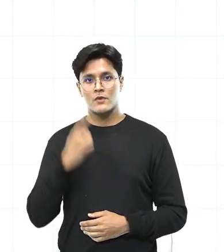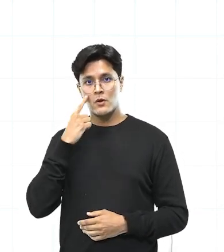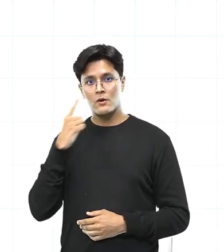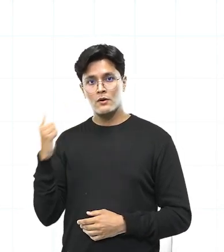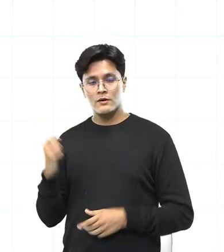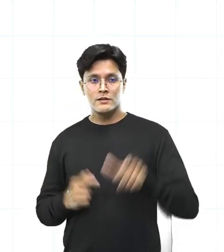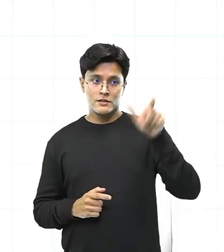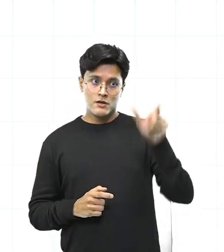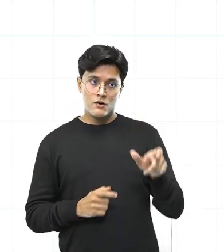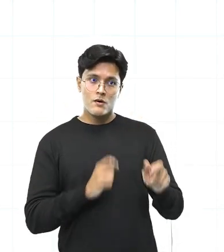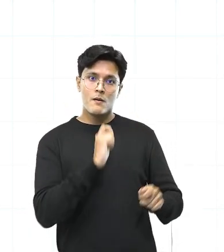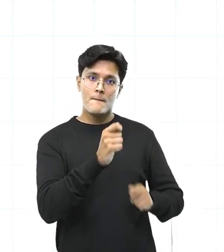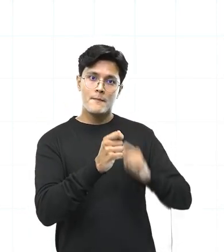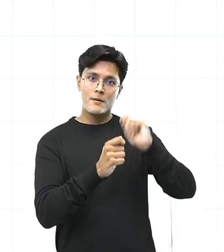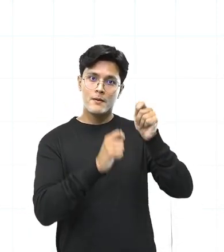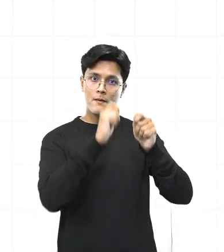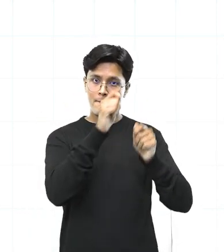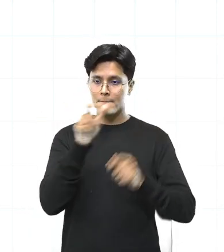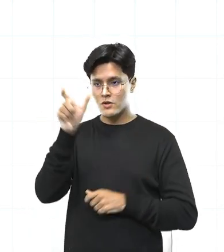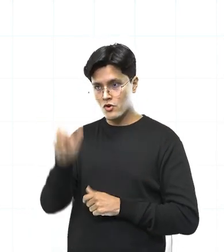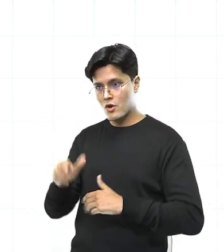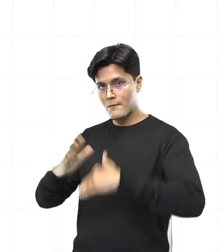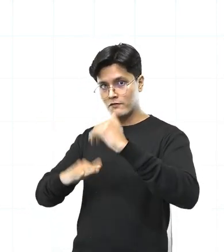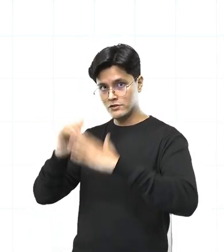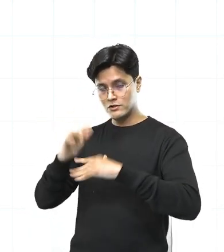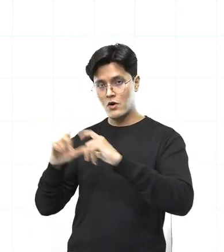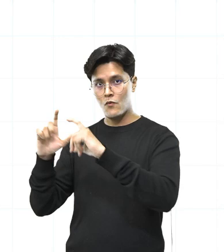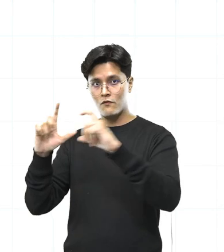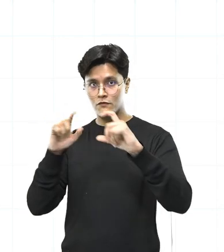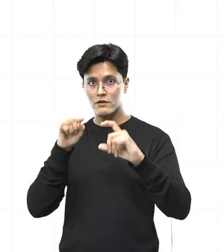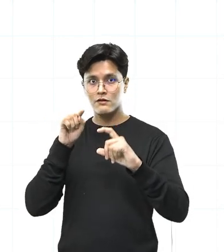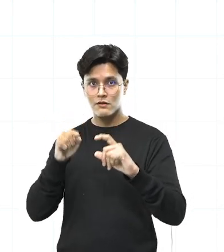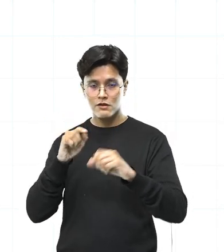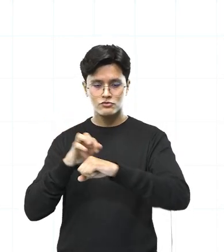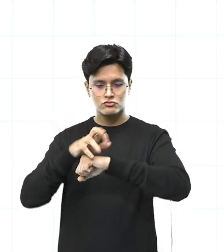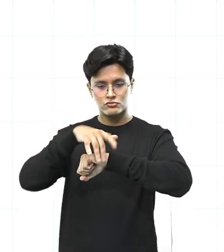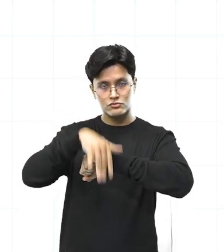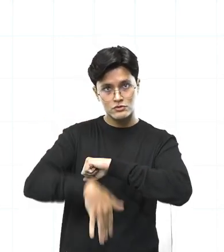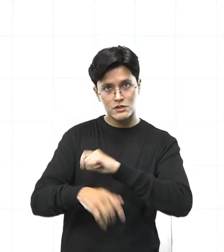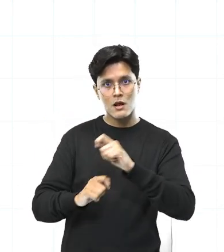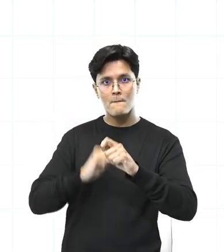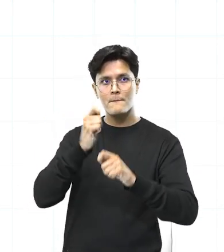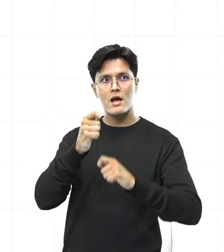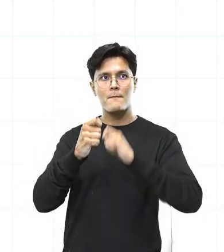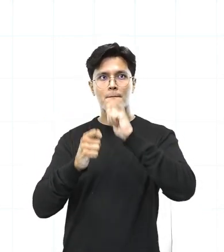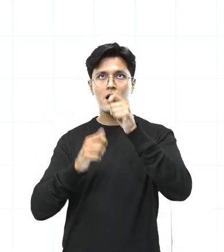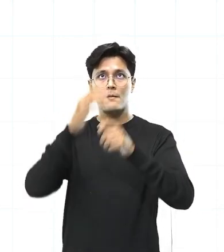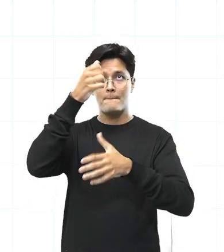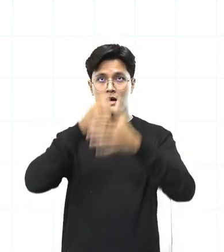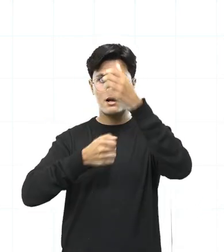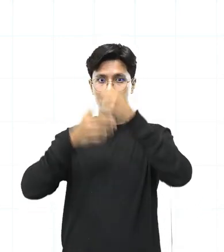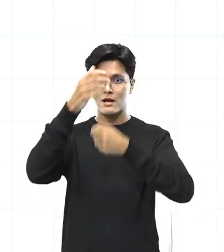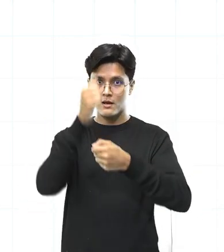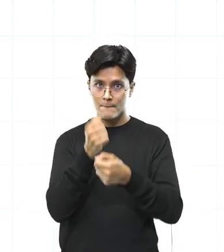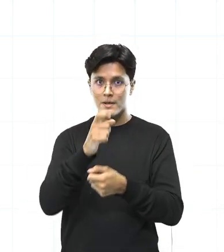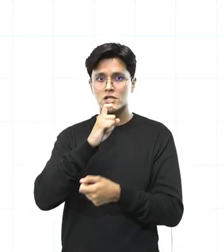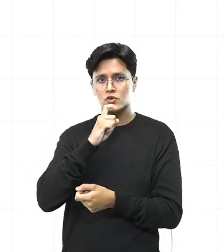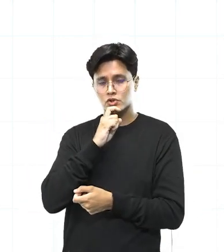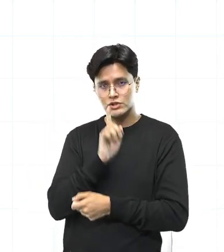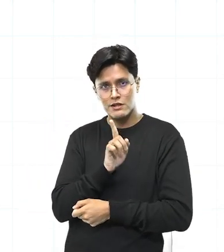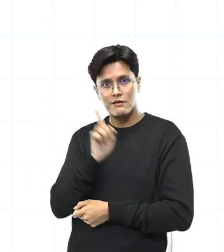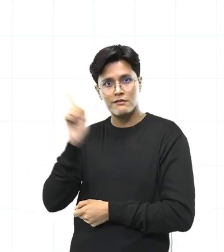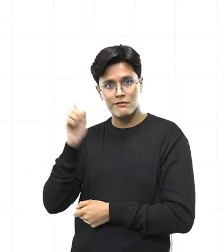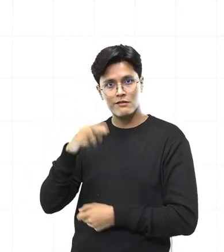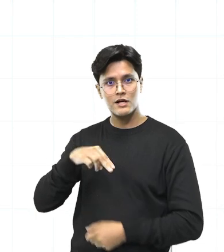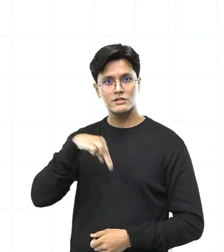só, alpinista e fotógrafo escalam cachoeira congelada na Noruega, certo?